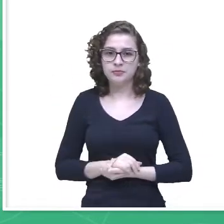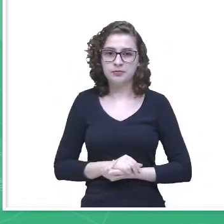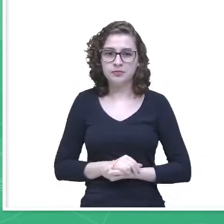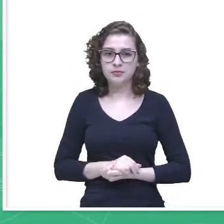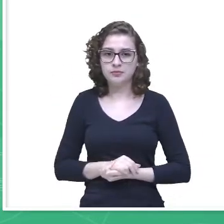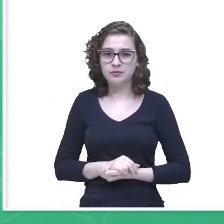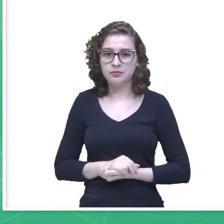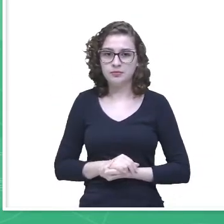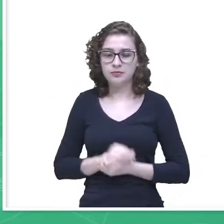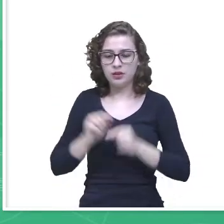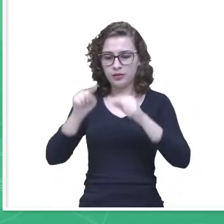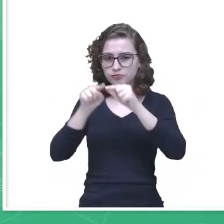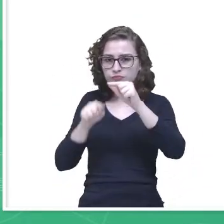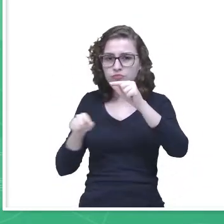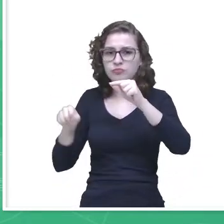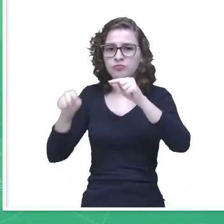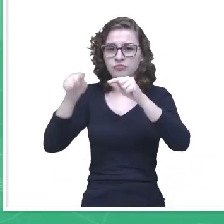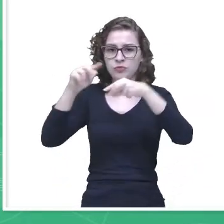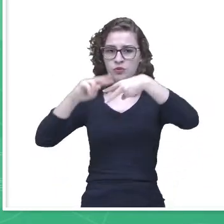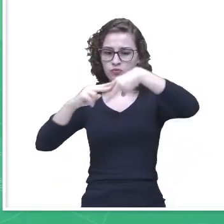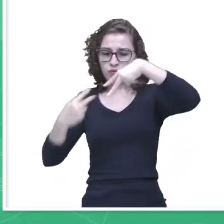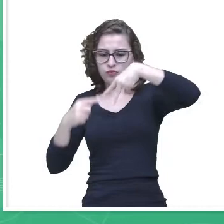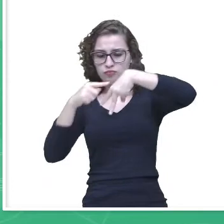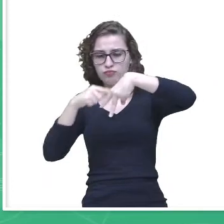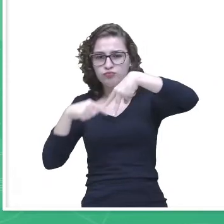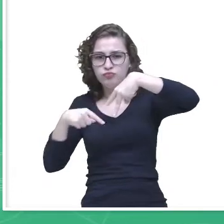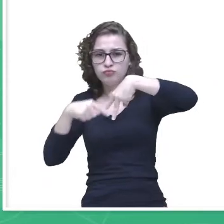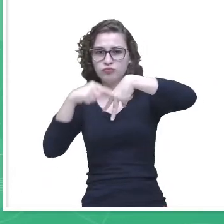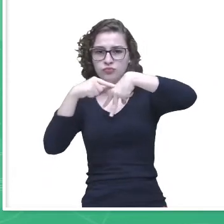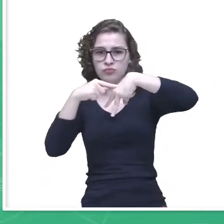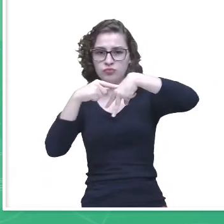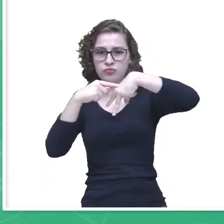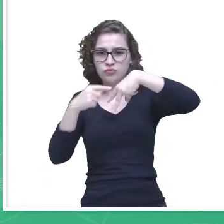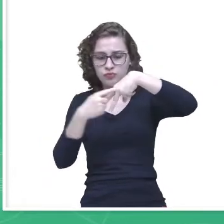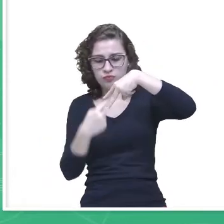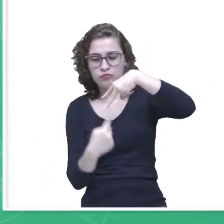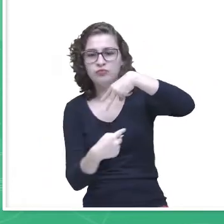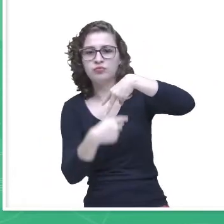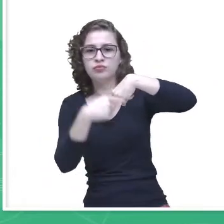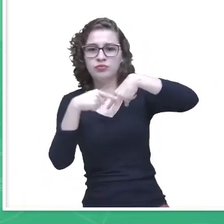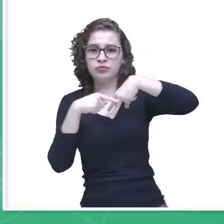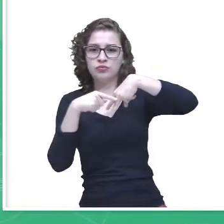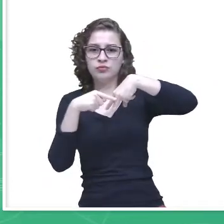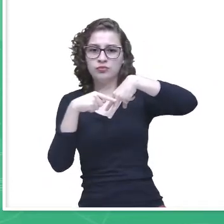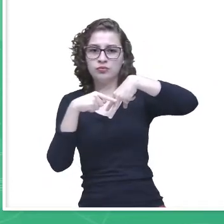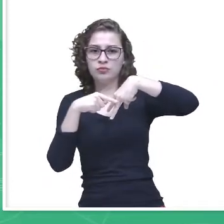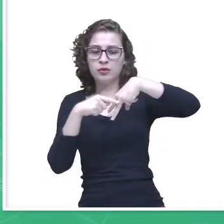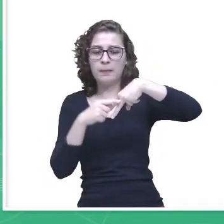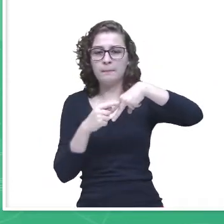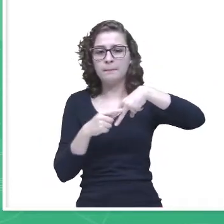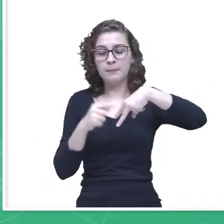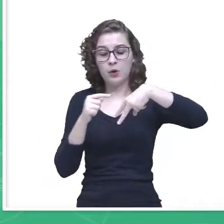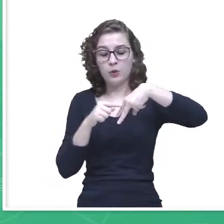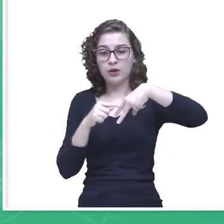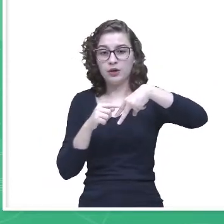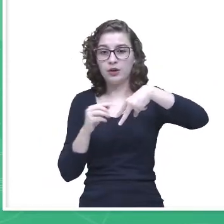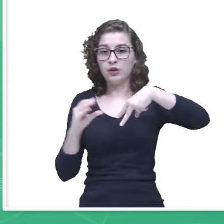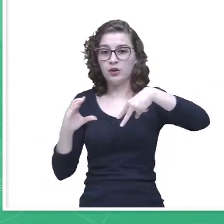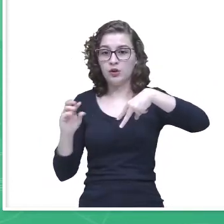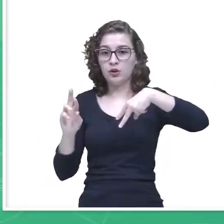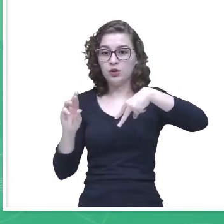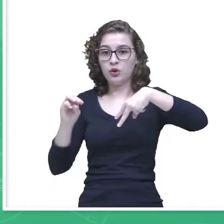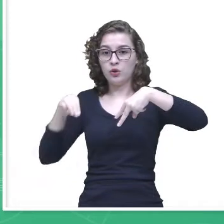do cromossomo, uns braços e os outros braços, que a gente chama, na verdade, cada uma dessas partes de